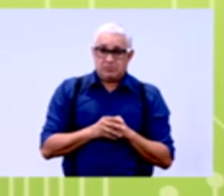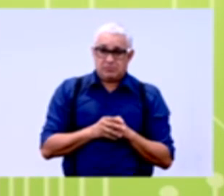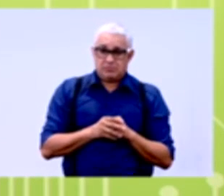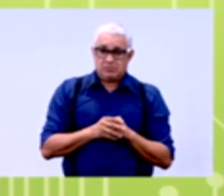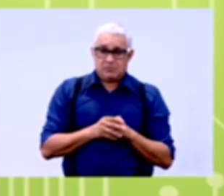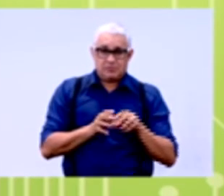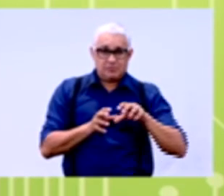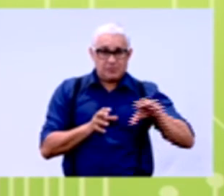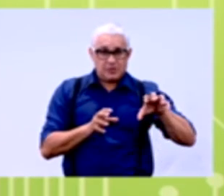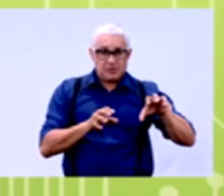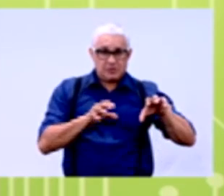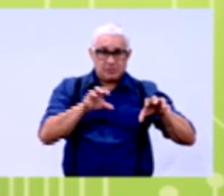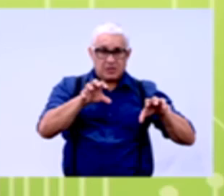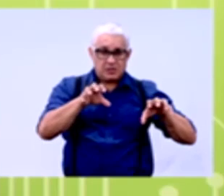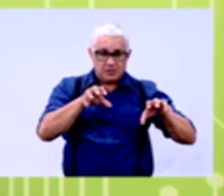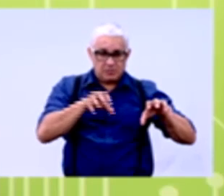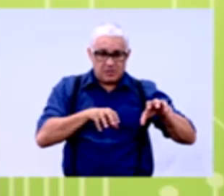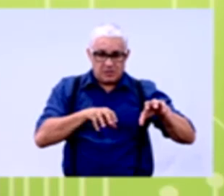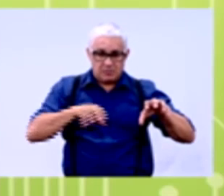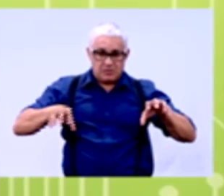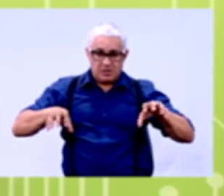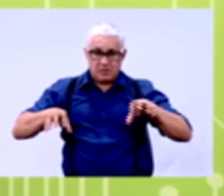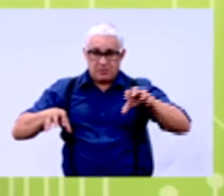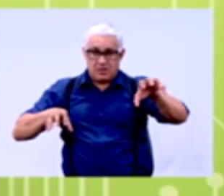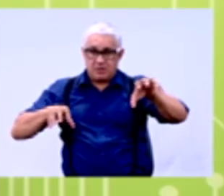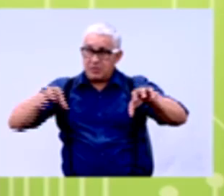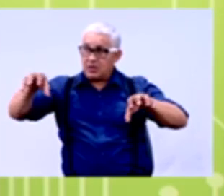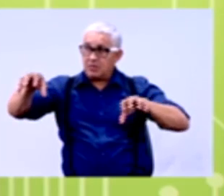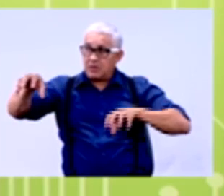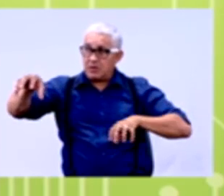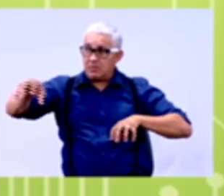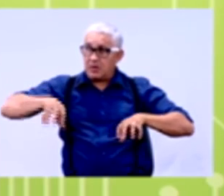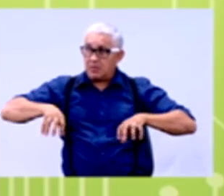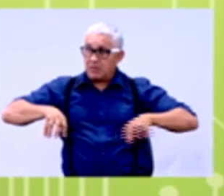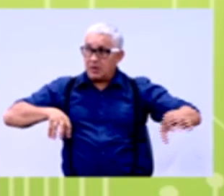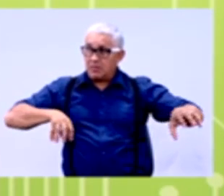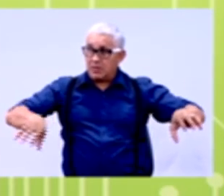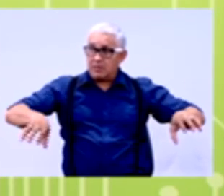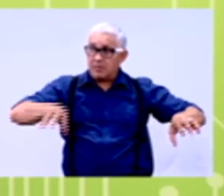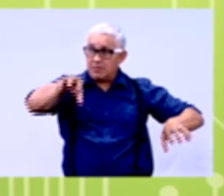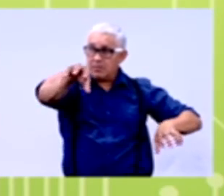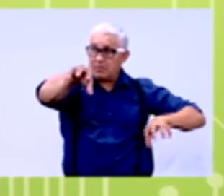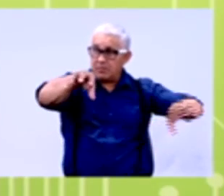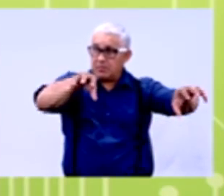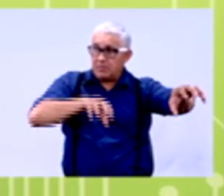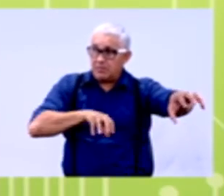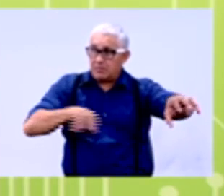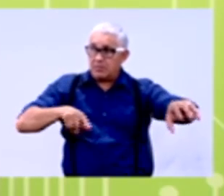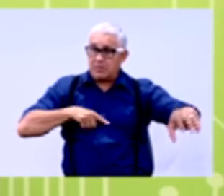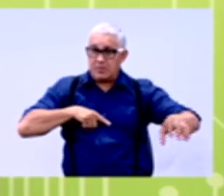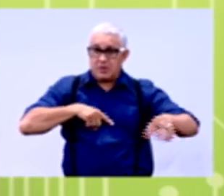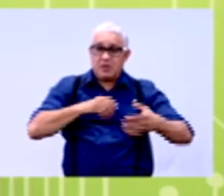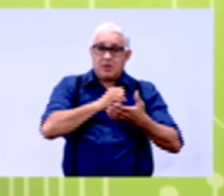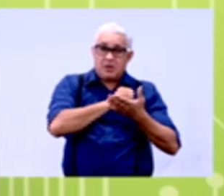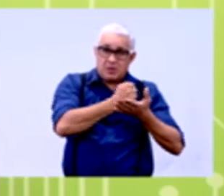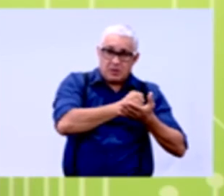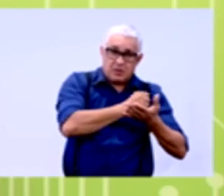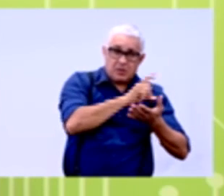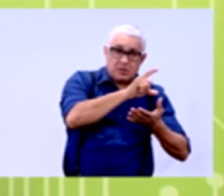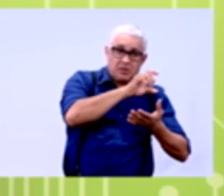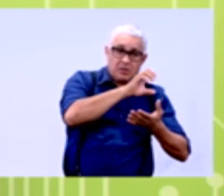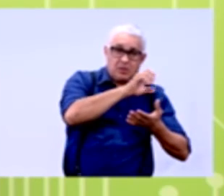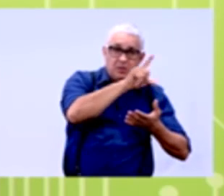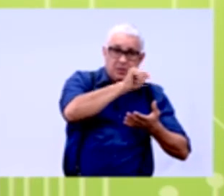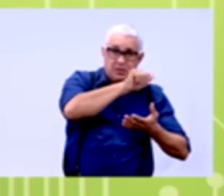bem separadas. Então nós temos as classes, cada uma com a sua responsabilidade no modelo, nós temos o controle ficando responsável